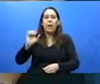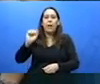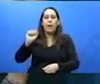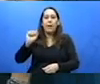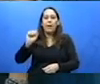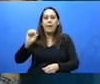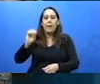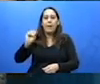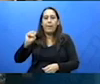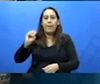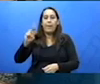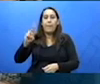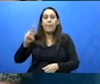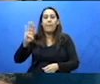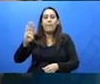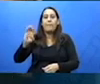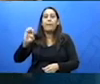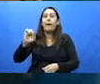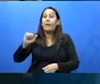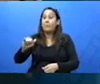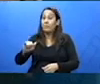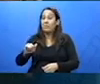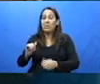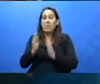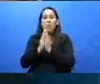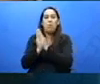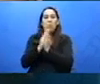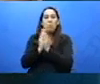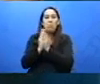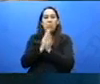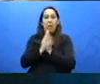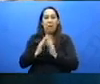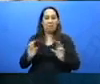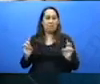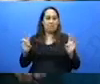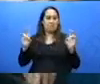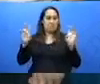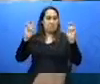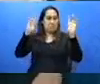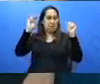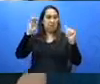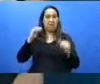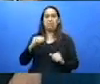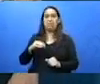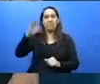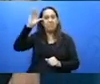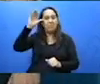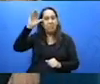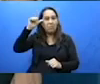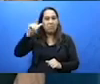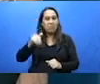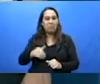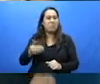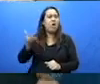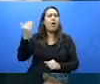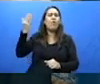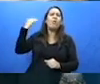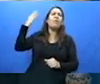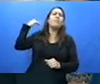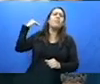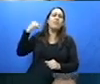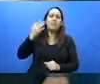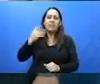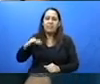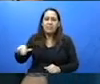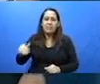bonecas mundialmente desejadas. Olha, a autora a todo momento fala, quando eu era criança,